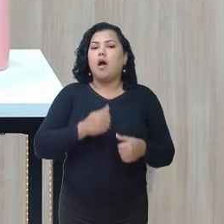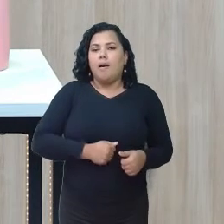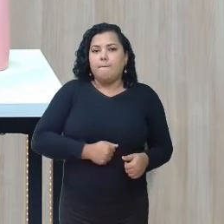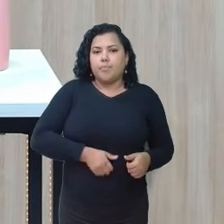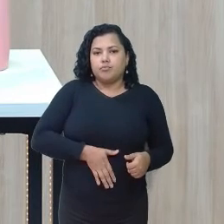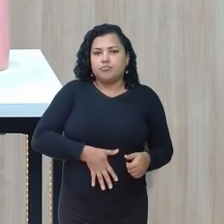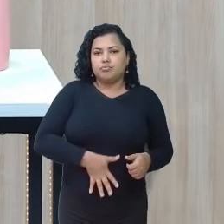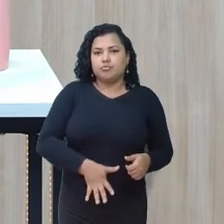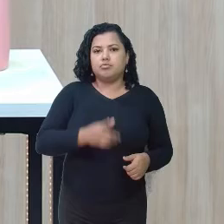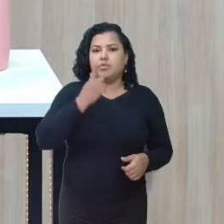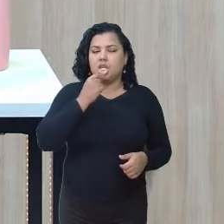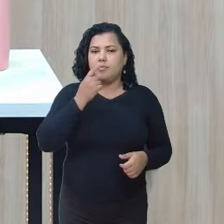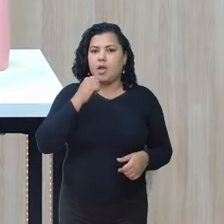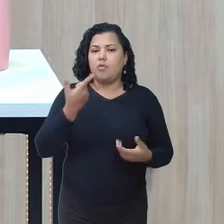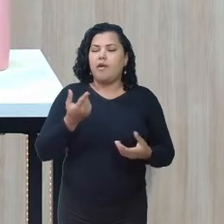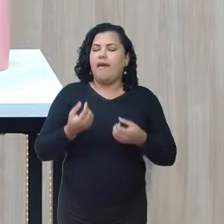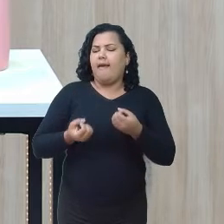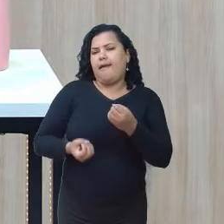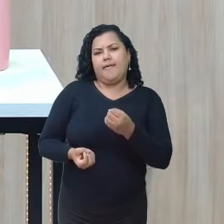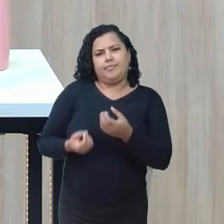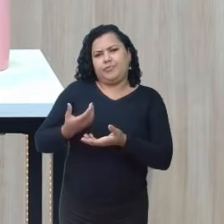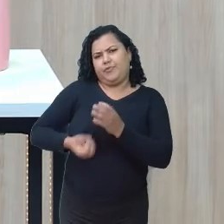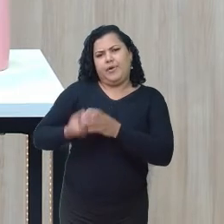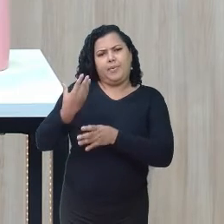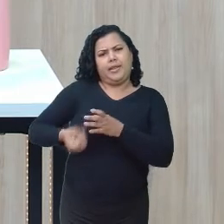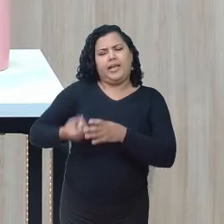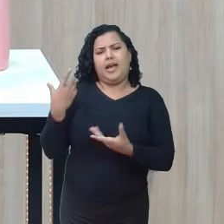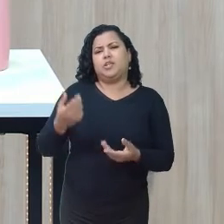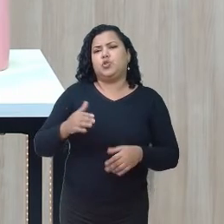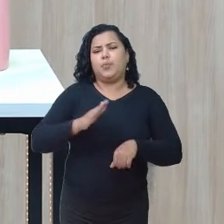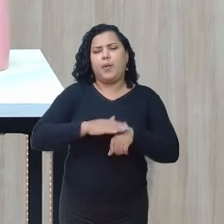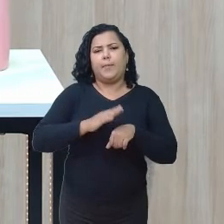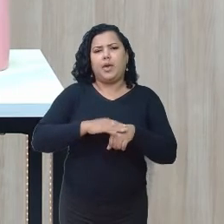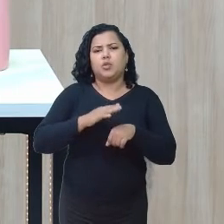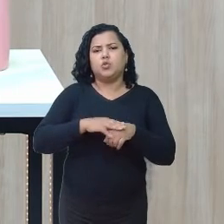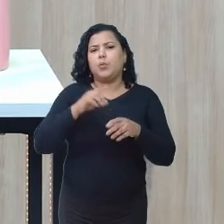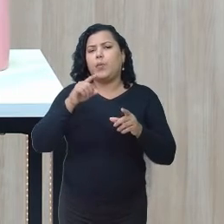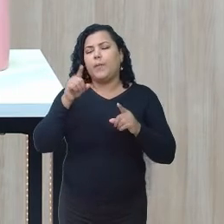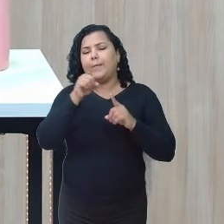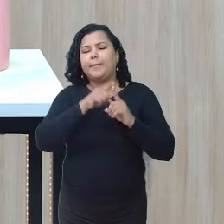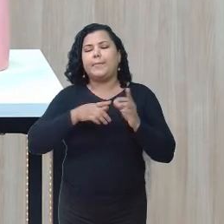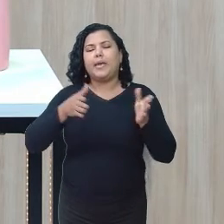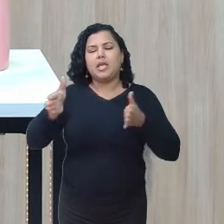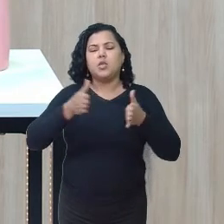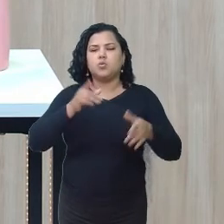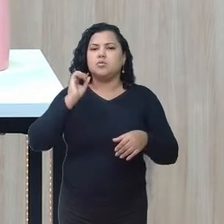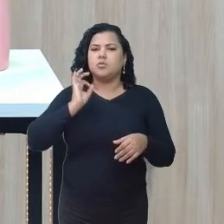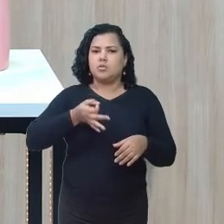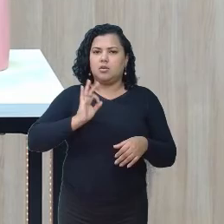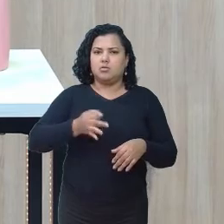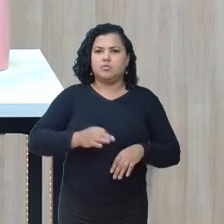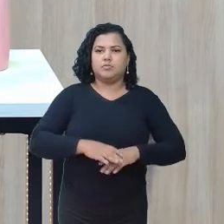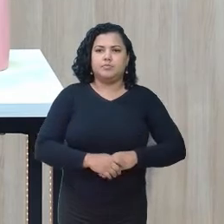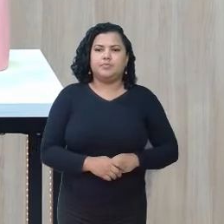hormônios, eles são fabricados bem intensos, na fase mesmo de menstruar, que é a fase da mulher ovular.